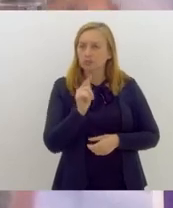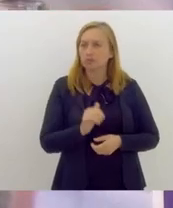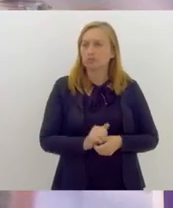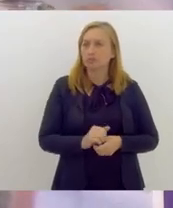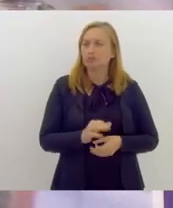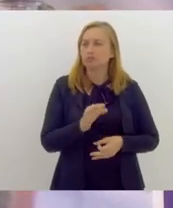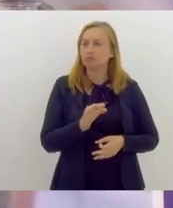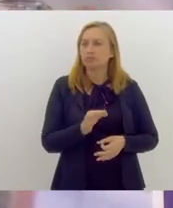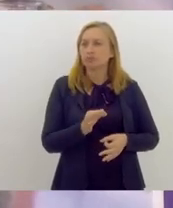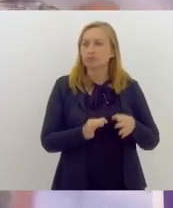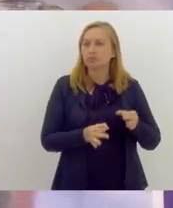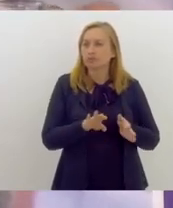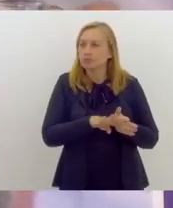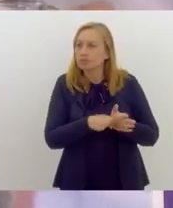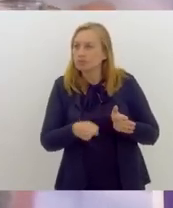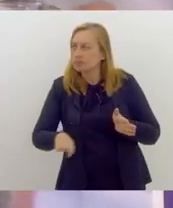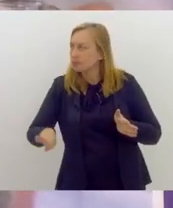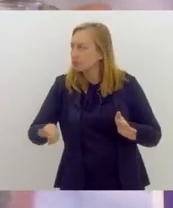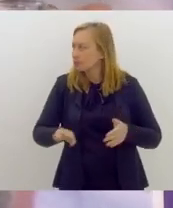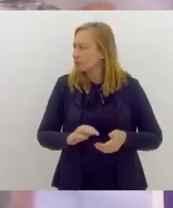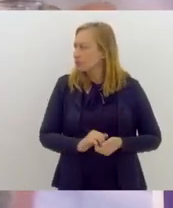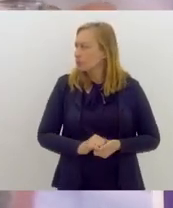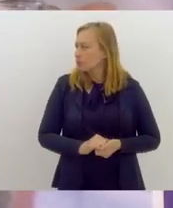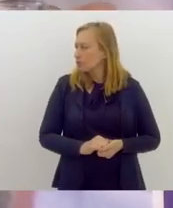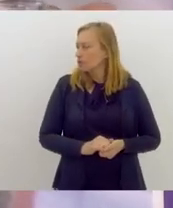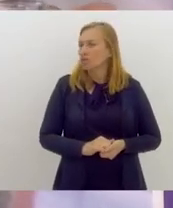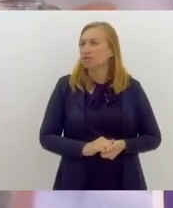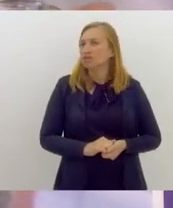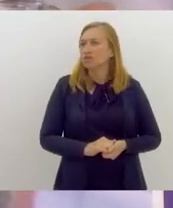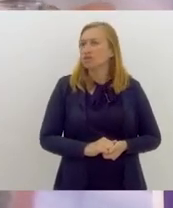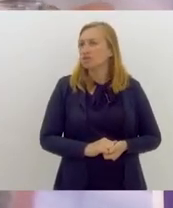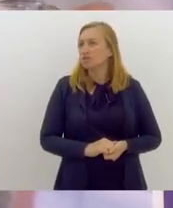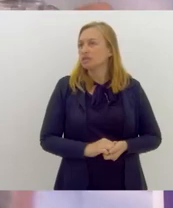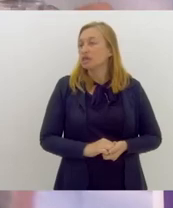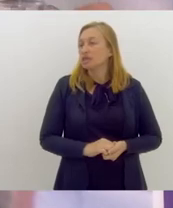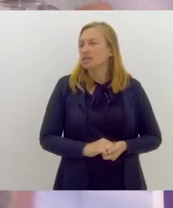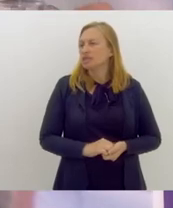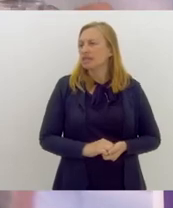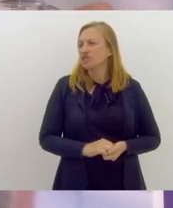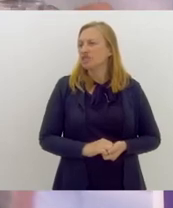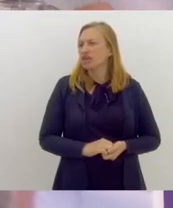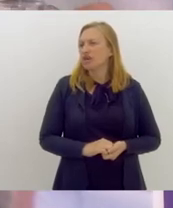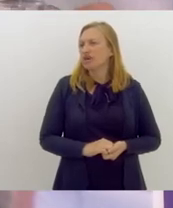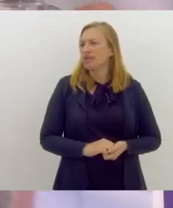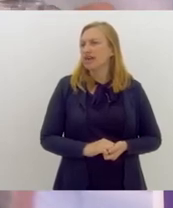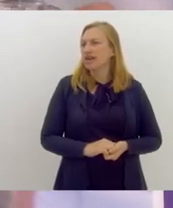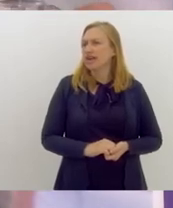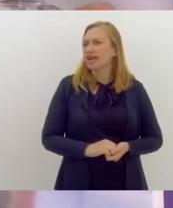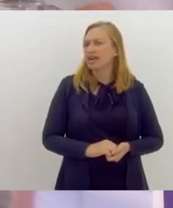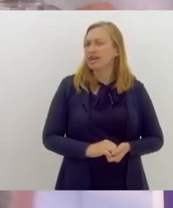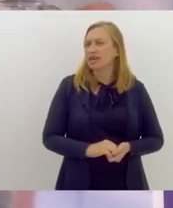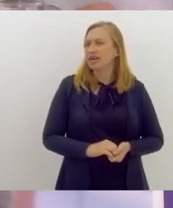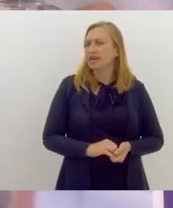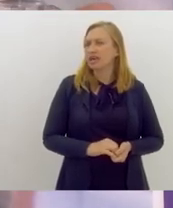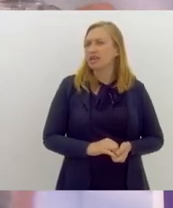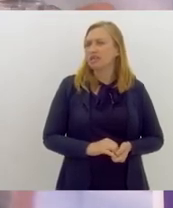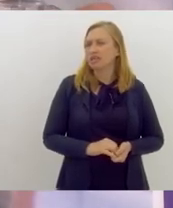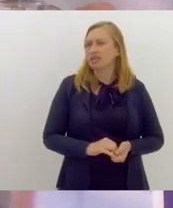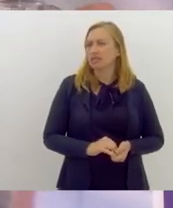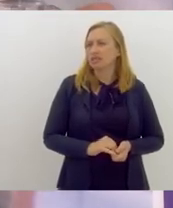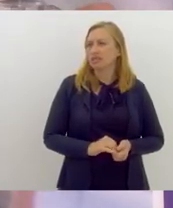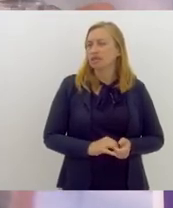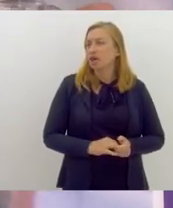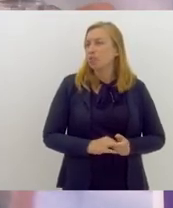jurisdicionais Marinhas nós somos informados meramente são uma lacuna jurídica que tem que findar como